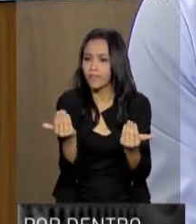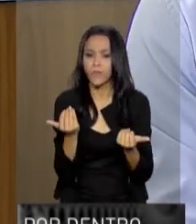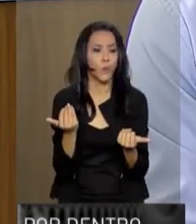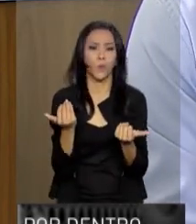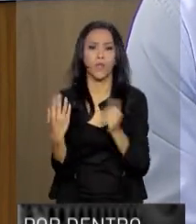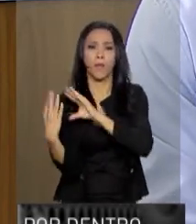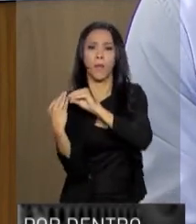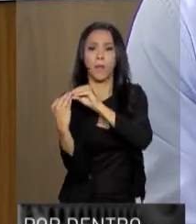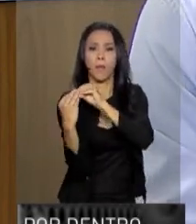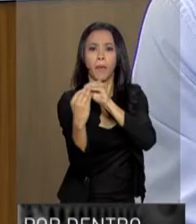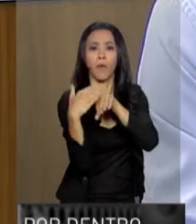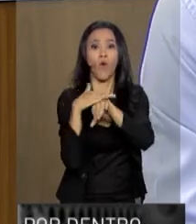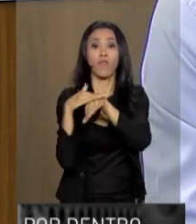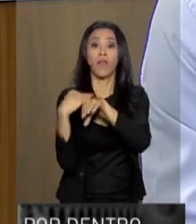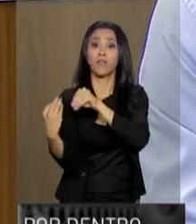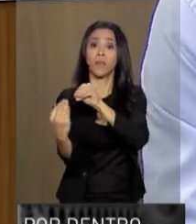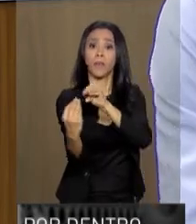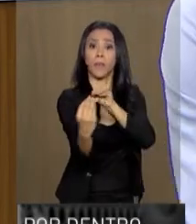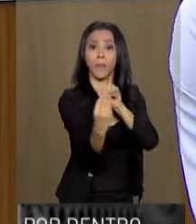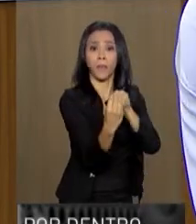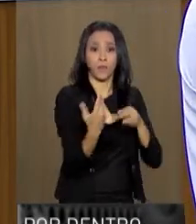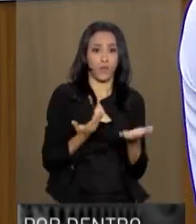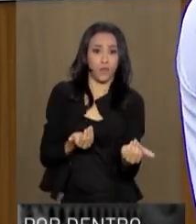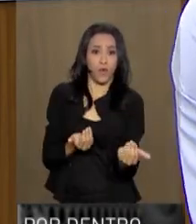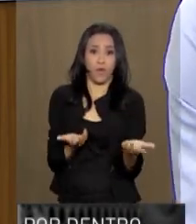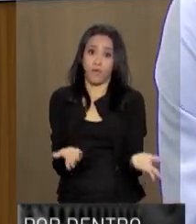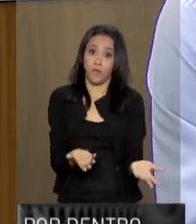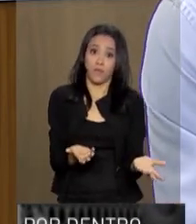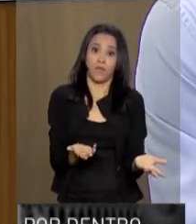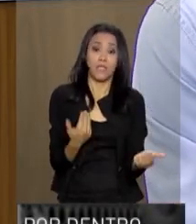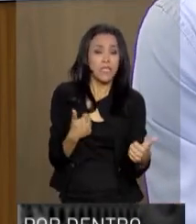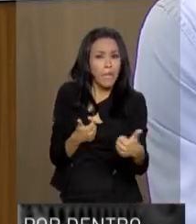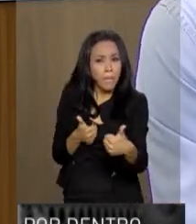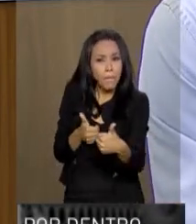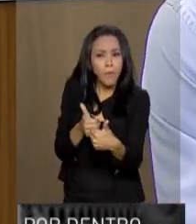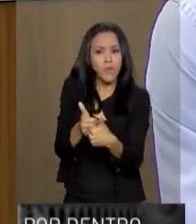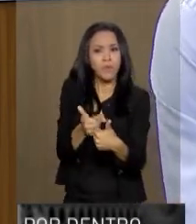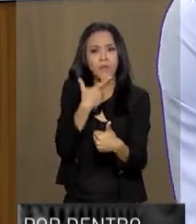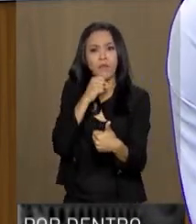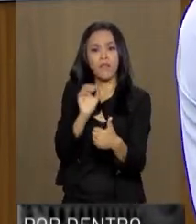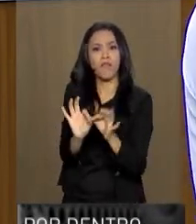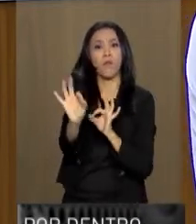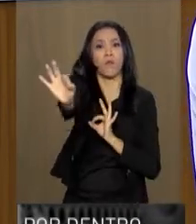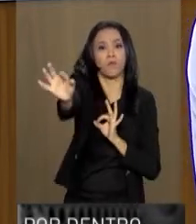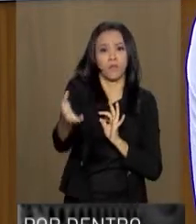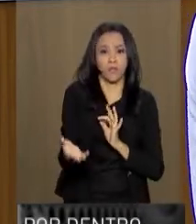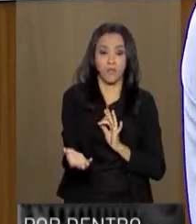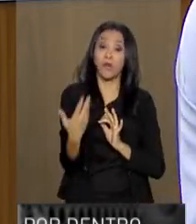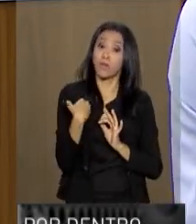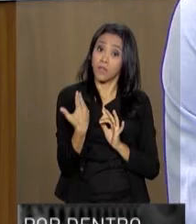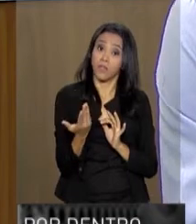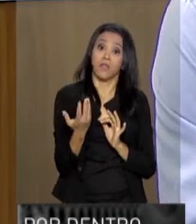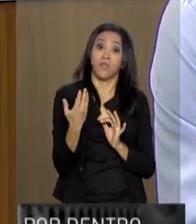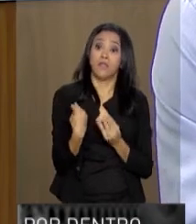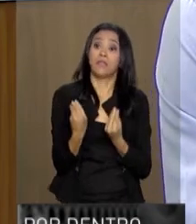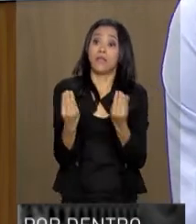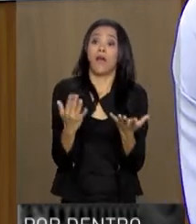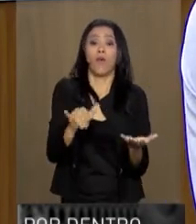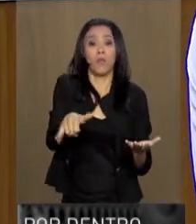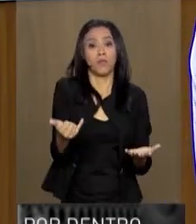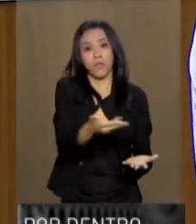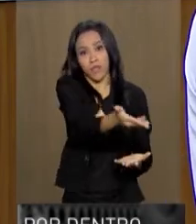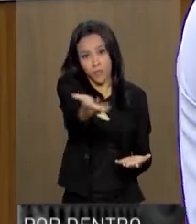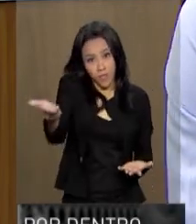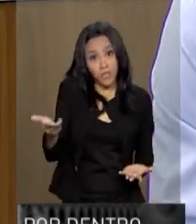e buscar se aproximar daqueles que estavam longe nós precisamos dar oportunidade que o jovem possa através